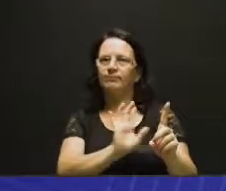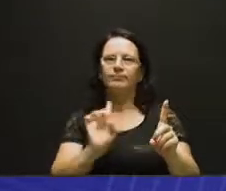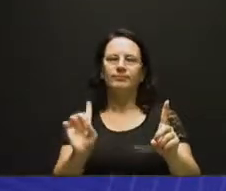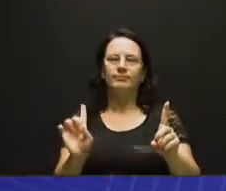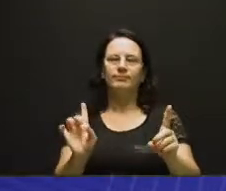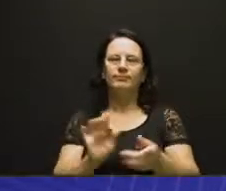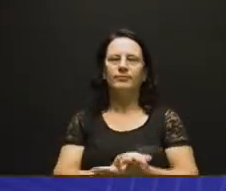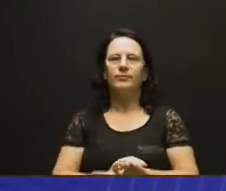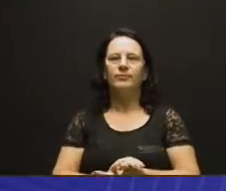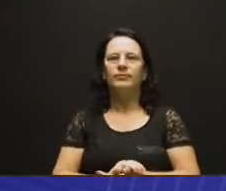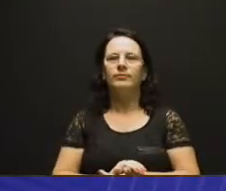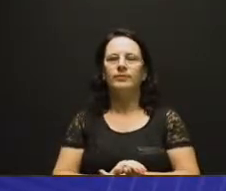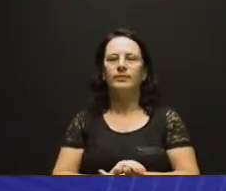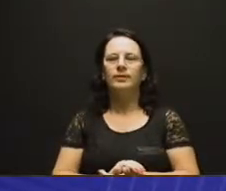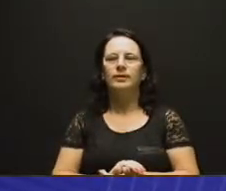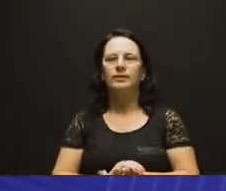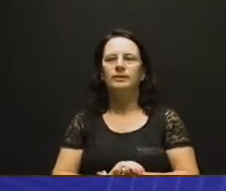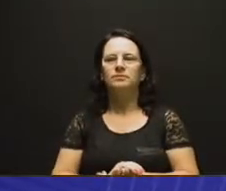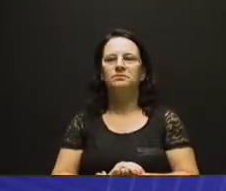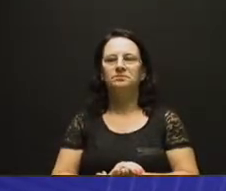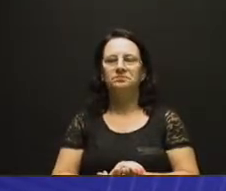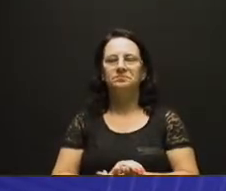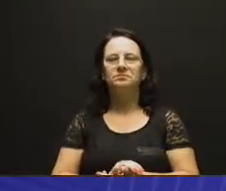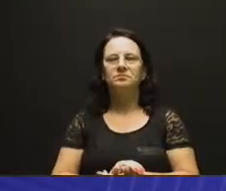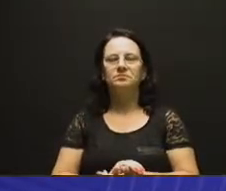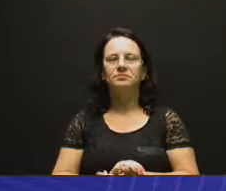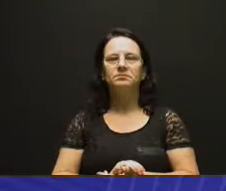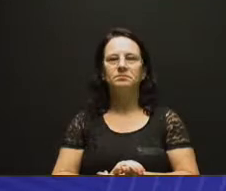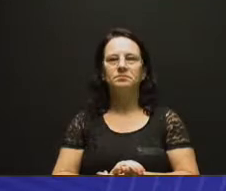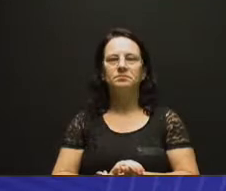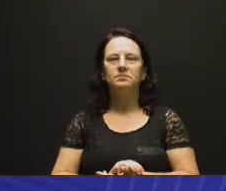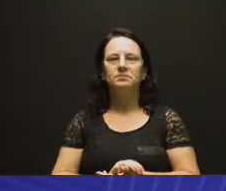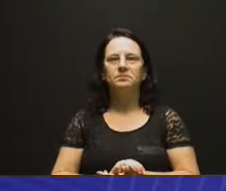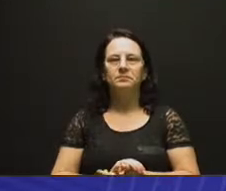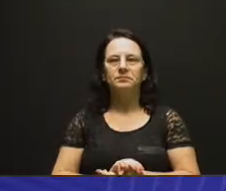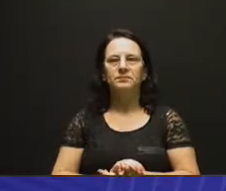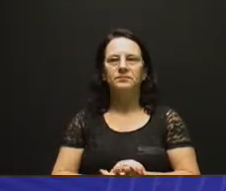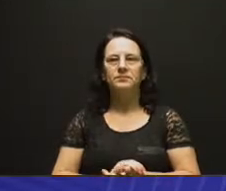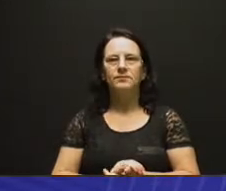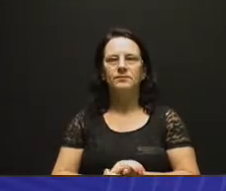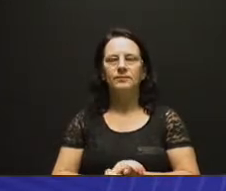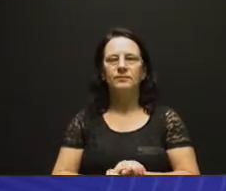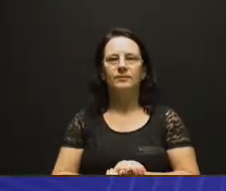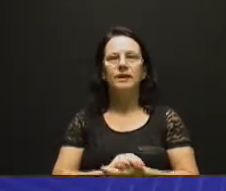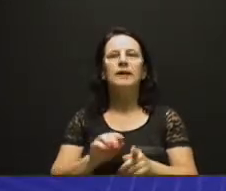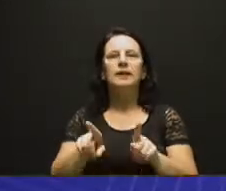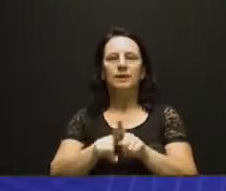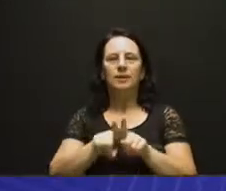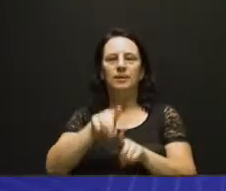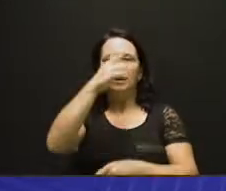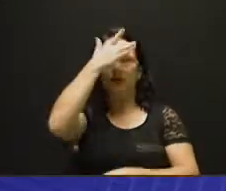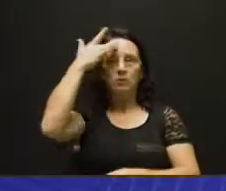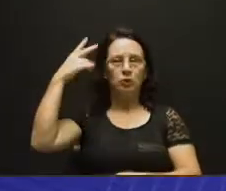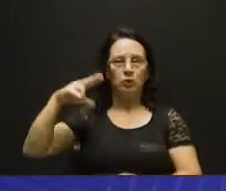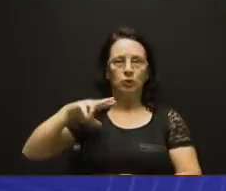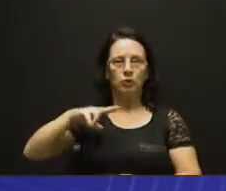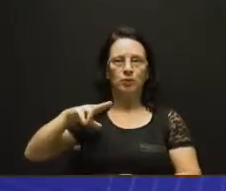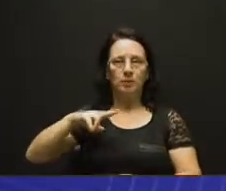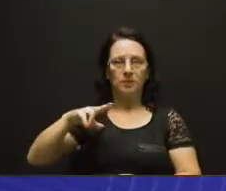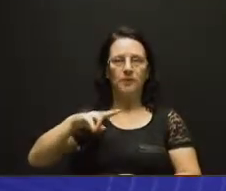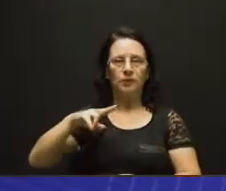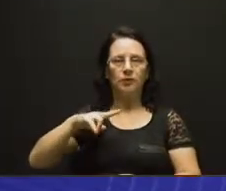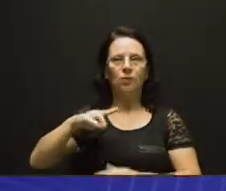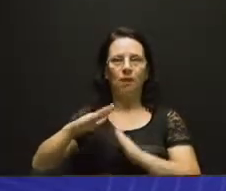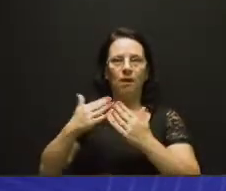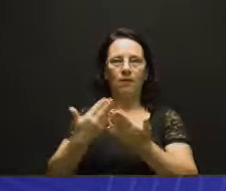pode passar e aqui também para quem é vem de escola particular eu acho que